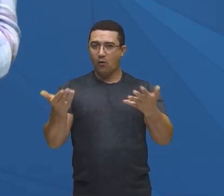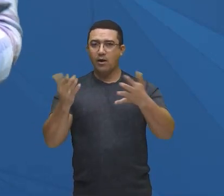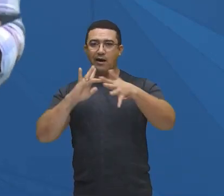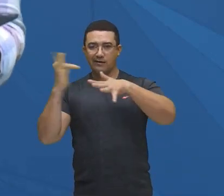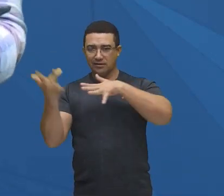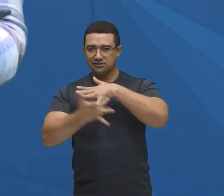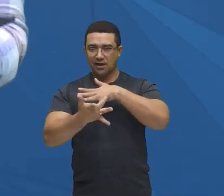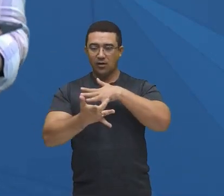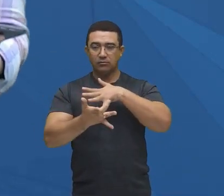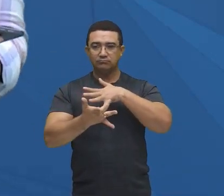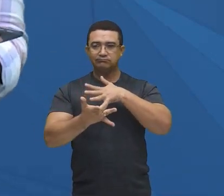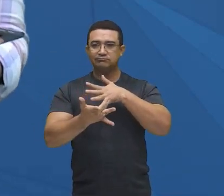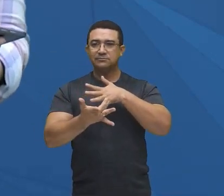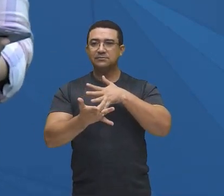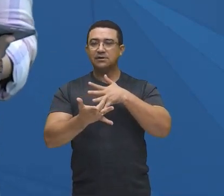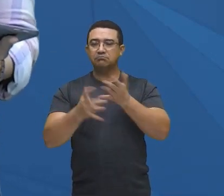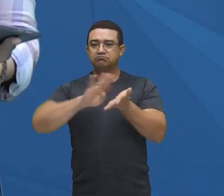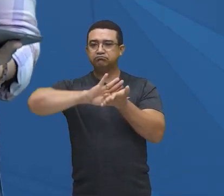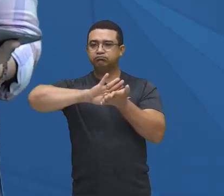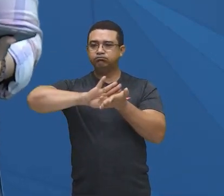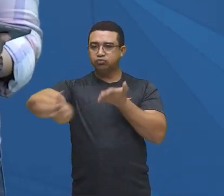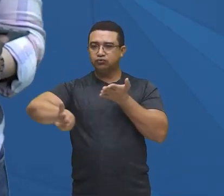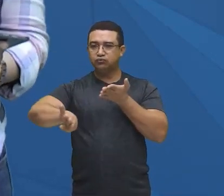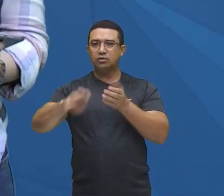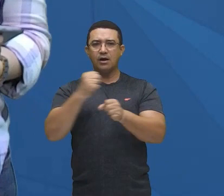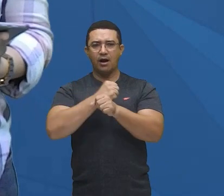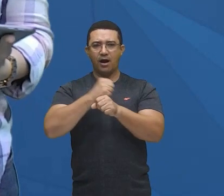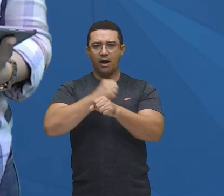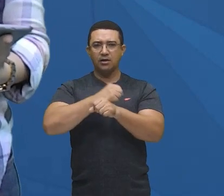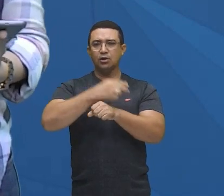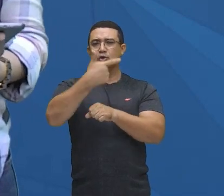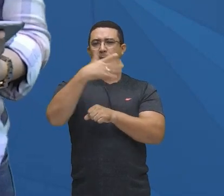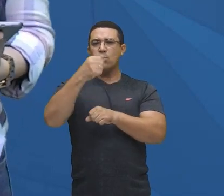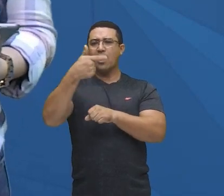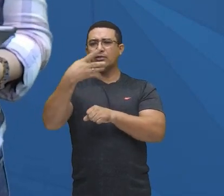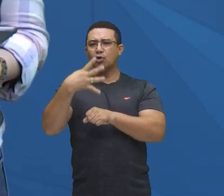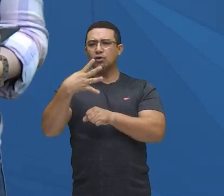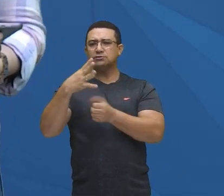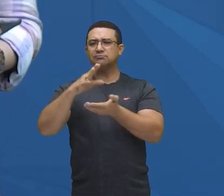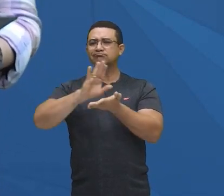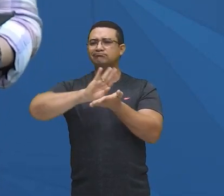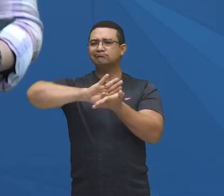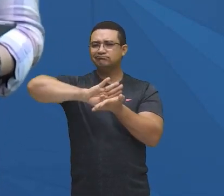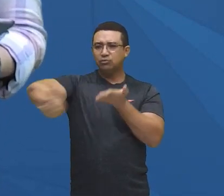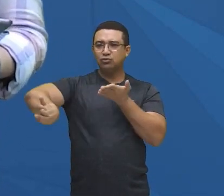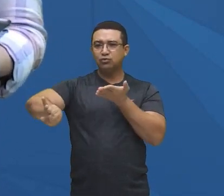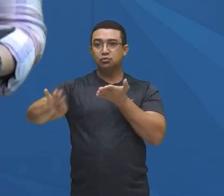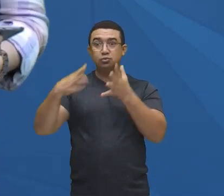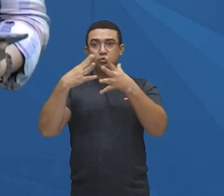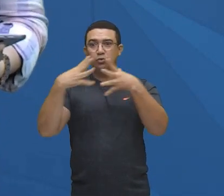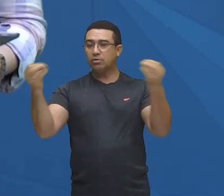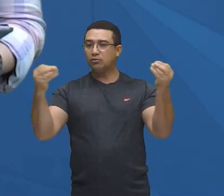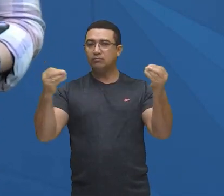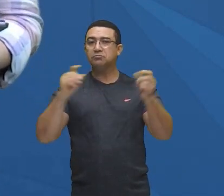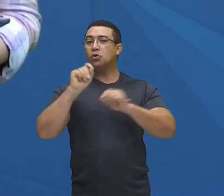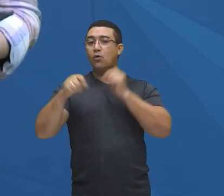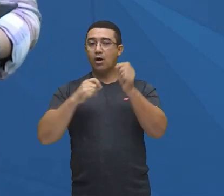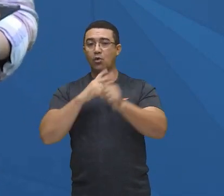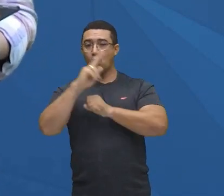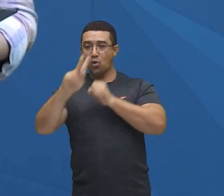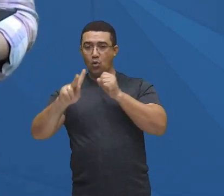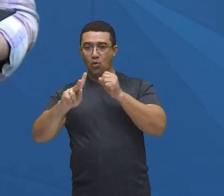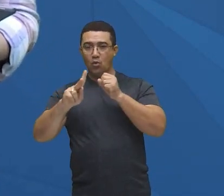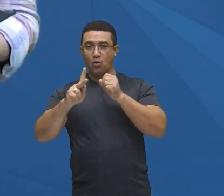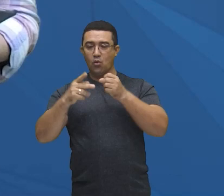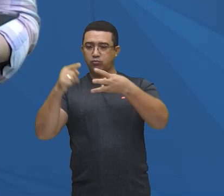seja, extinta, deixou de existir no ano de 2014? Aí a gente tem o Orkut, Classmate